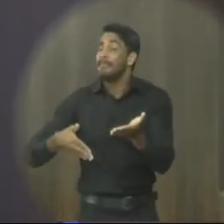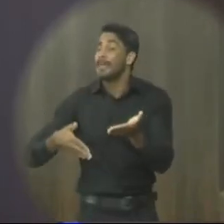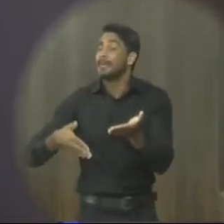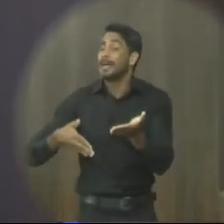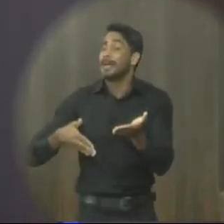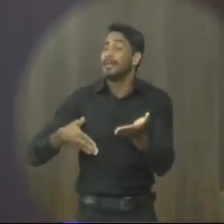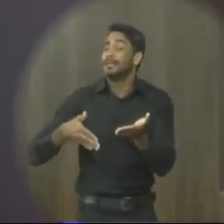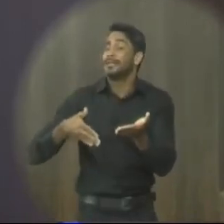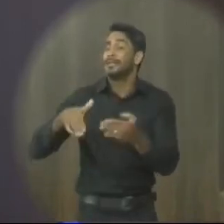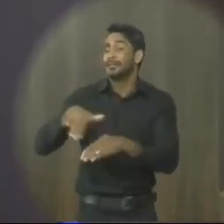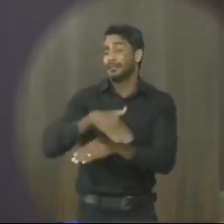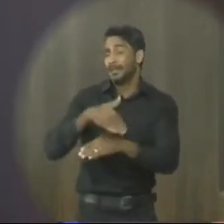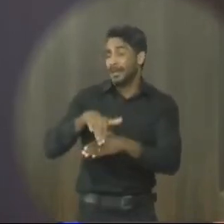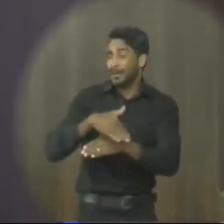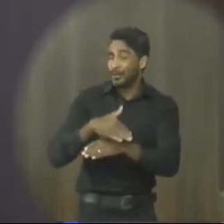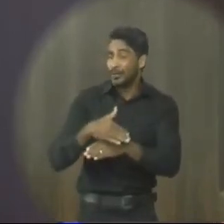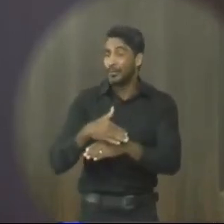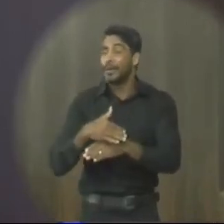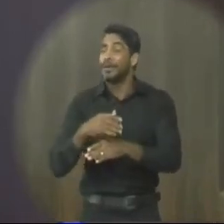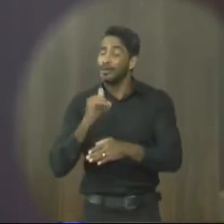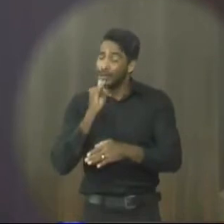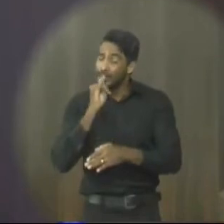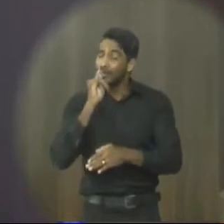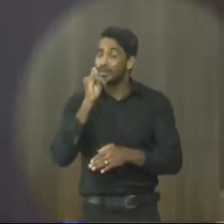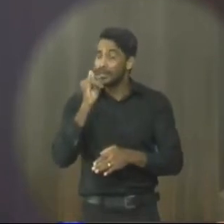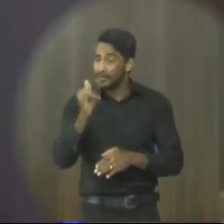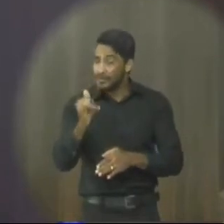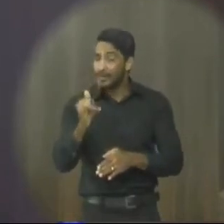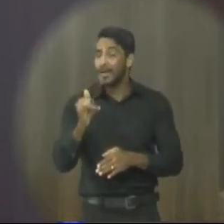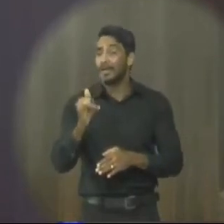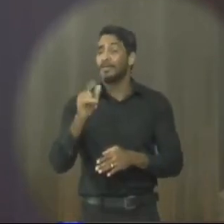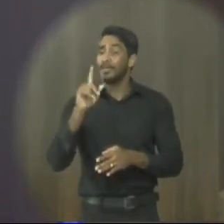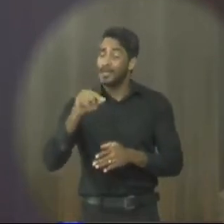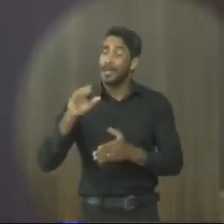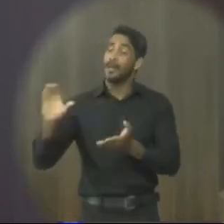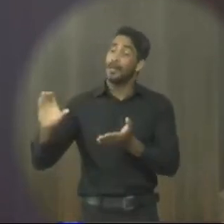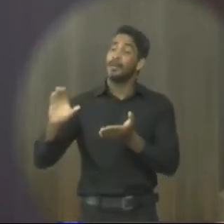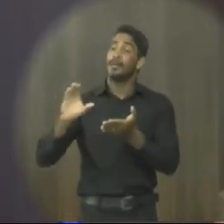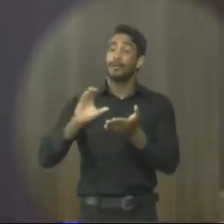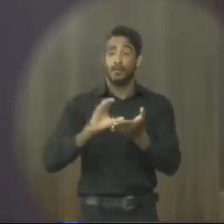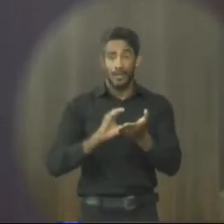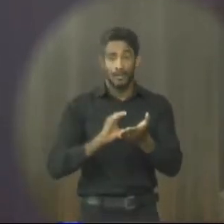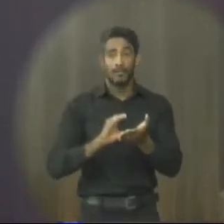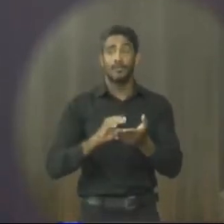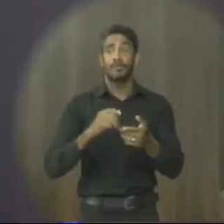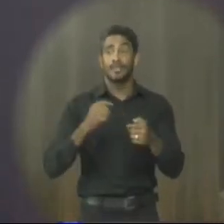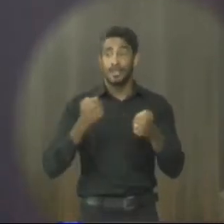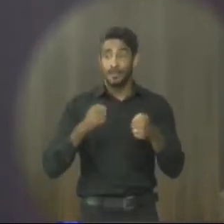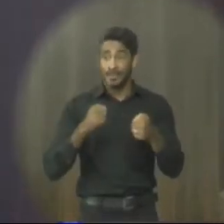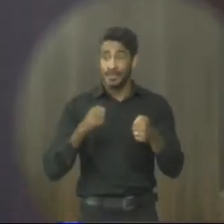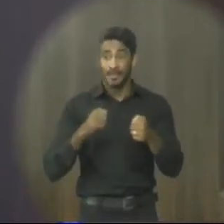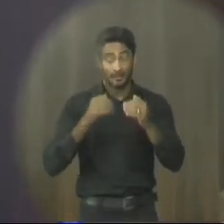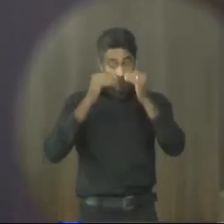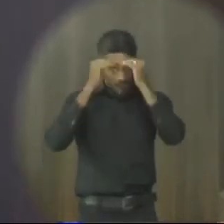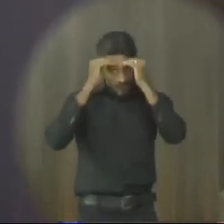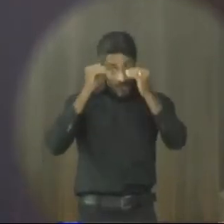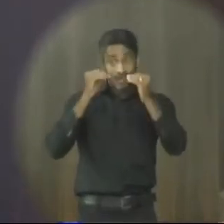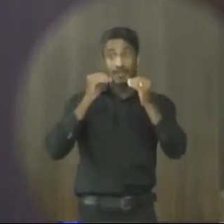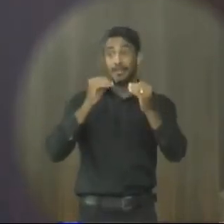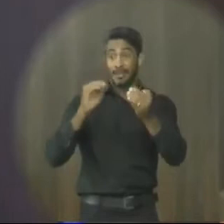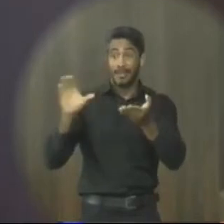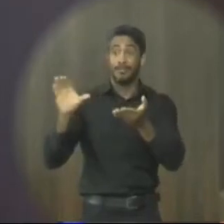parcialmente da rua. E nós informamos que era uma emenda e que teríamos que cumprir a emenda daquela forma,